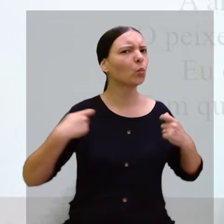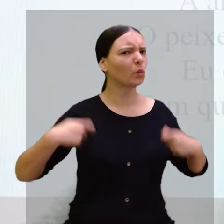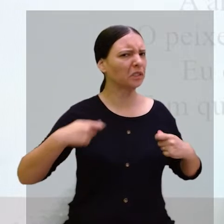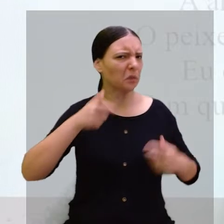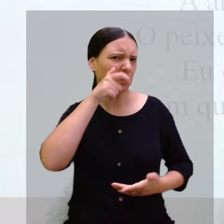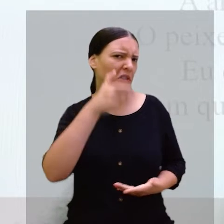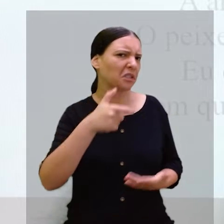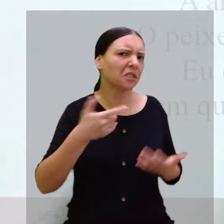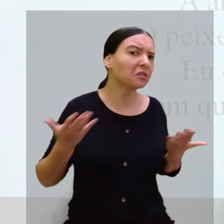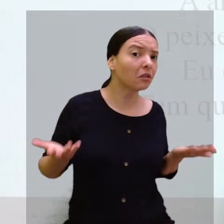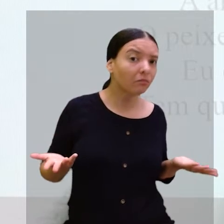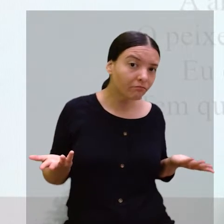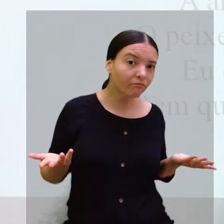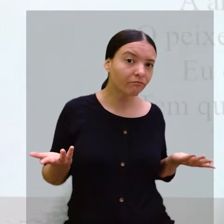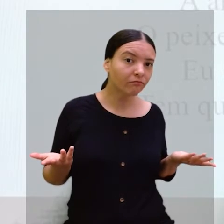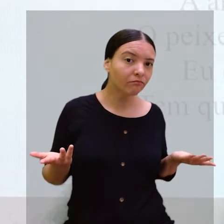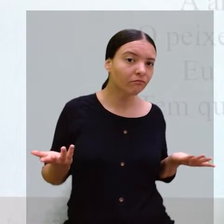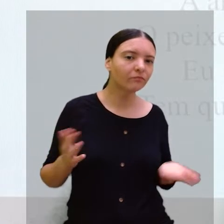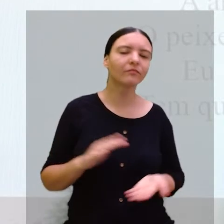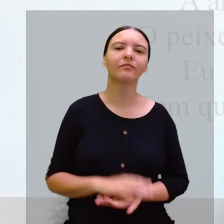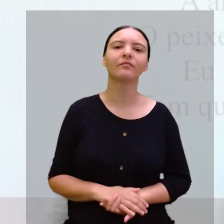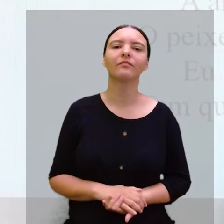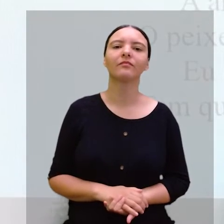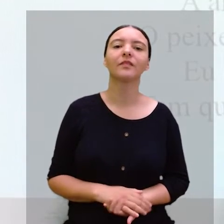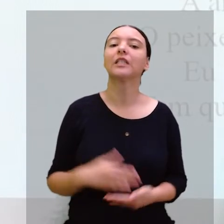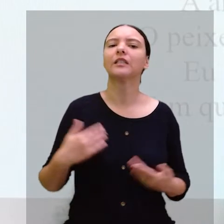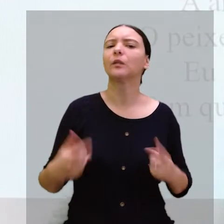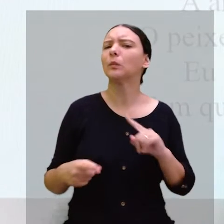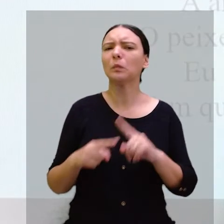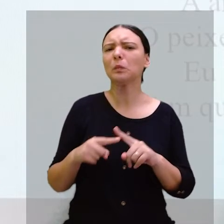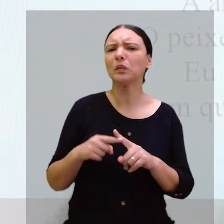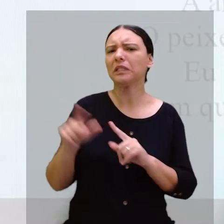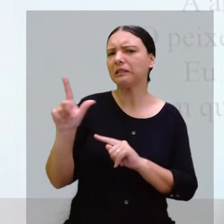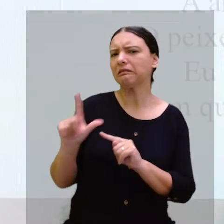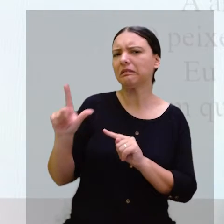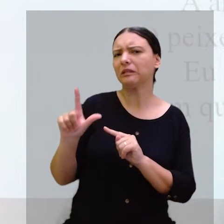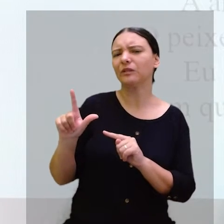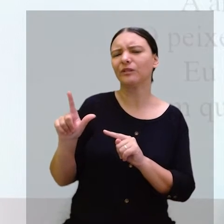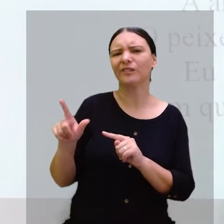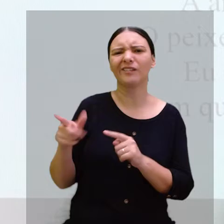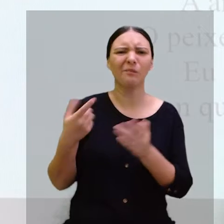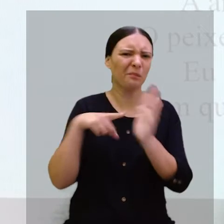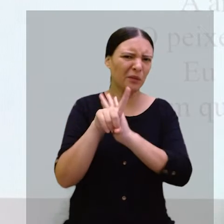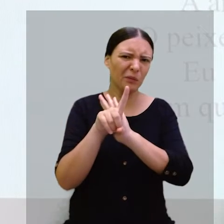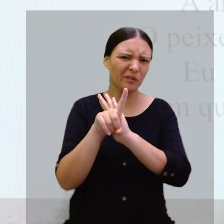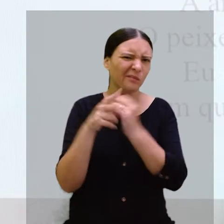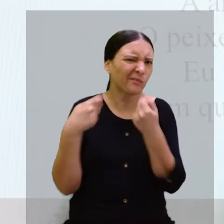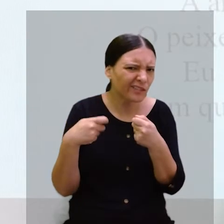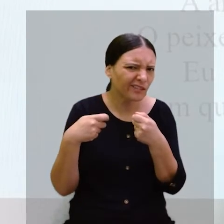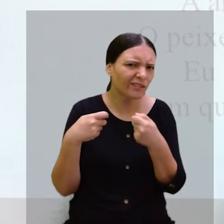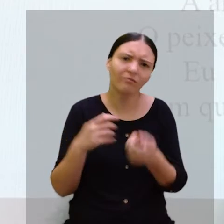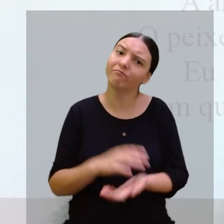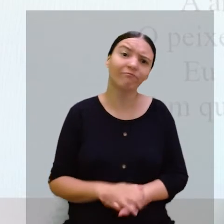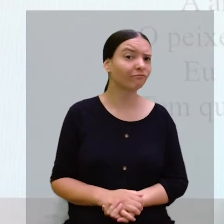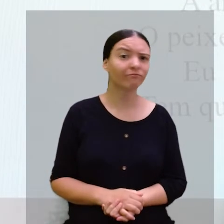interessar por isso. Então, no fim das contas, por que literatura? Talvez nem precise da pergunta. Talvez seja uma coisa tão fundamental para aquilo